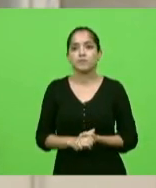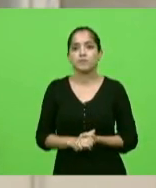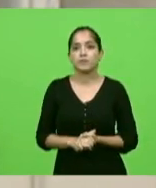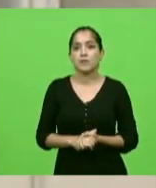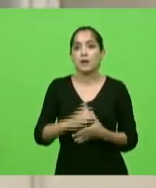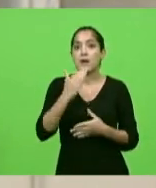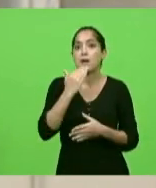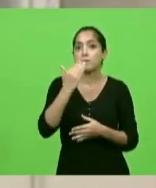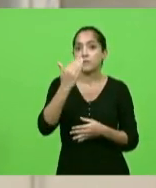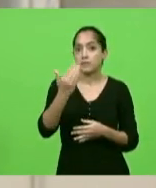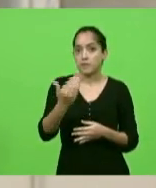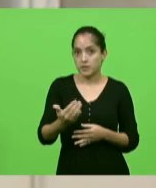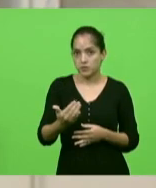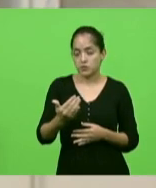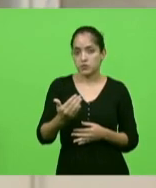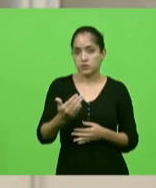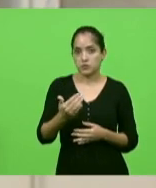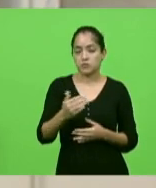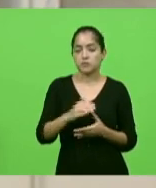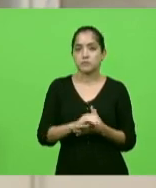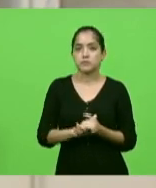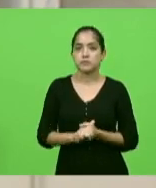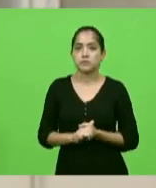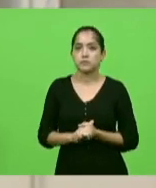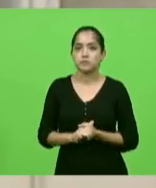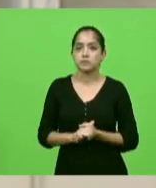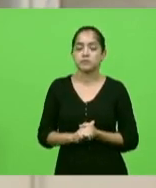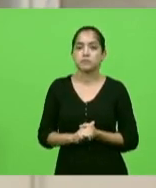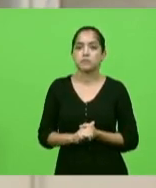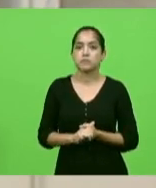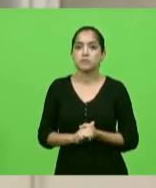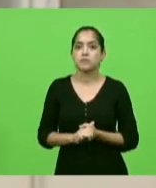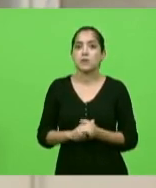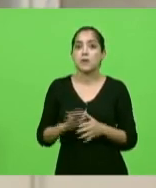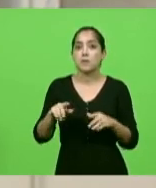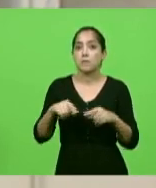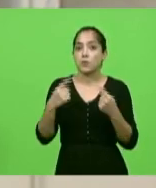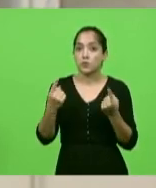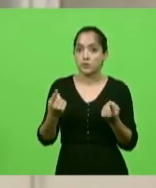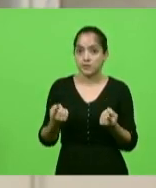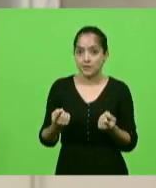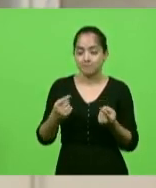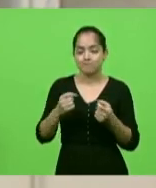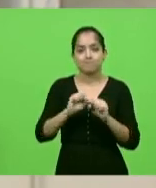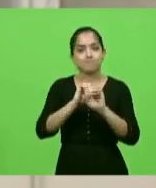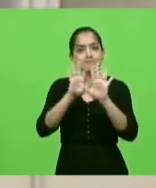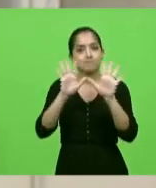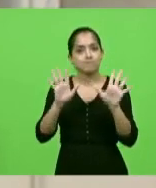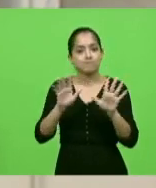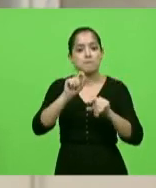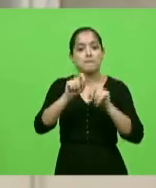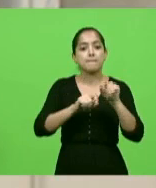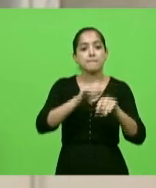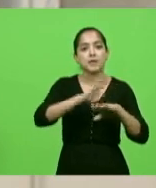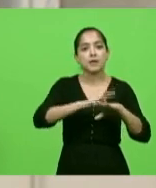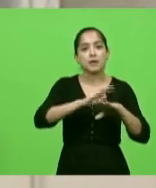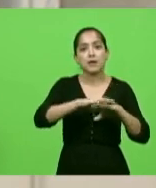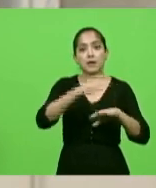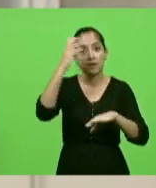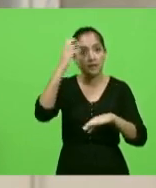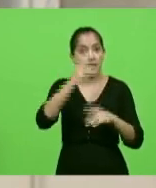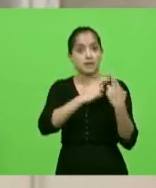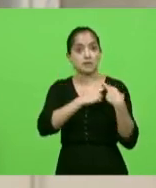e a pedido e para providências entre aspas porém sem esclarecer Quem pediu